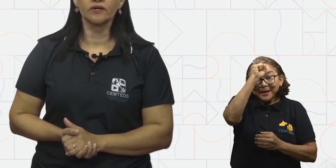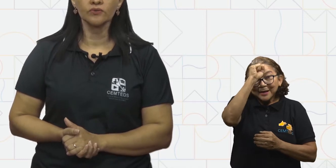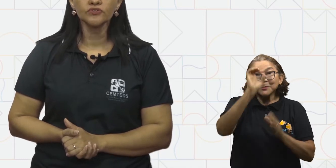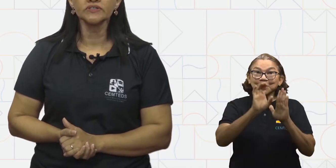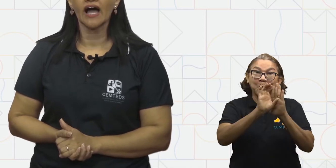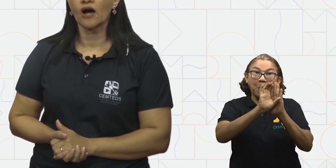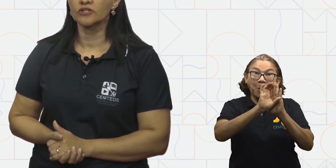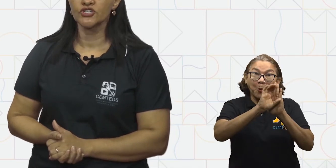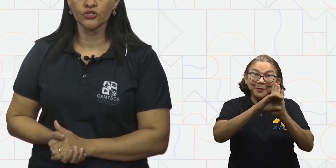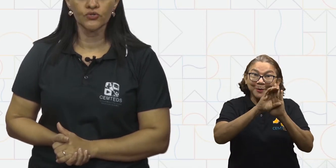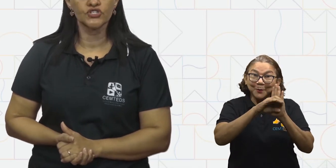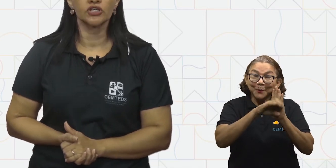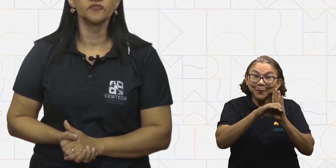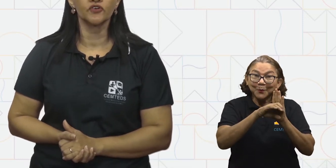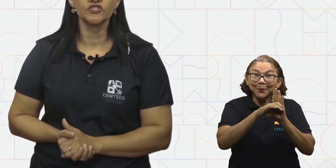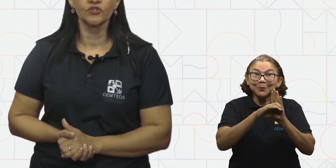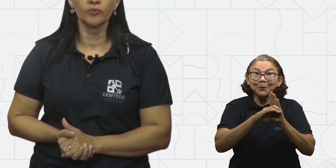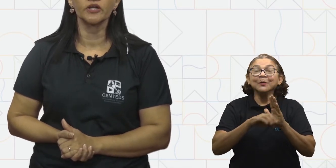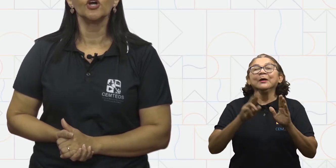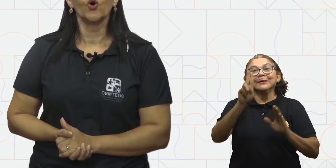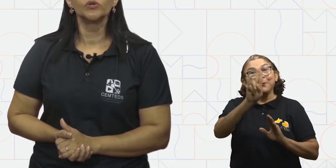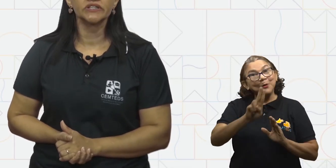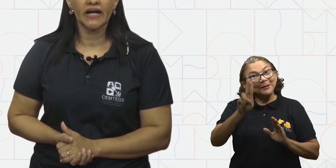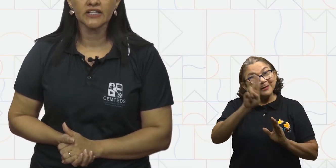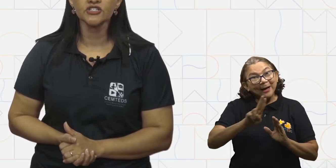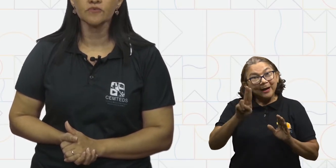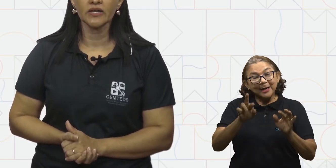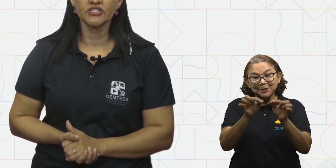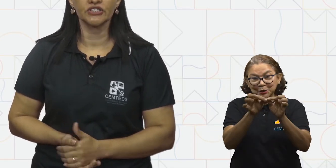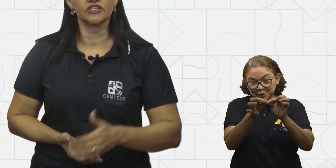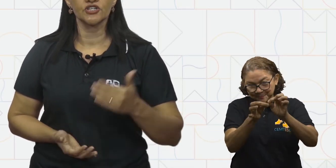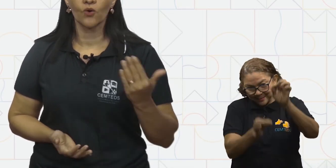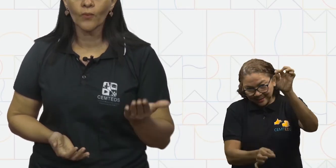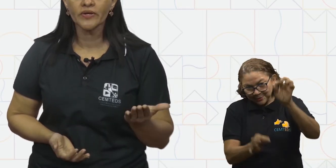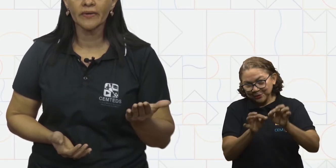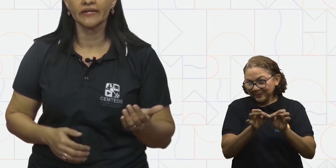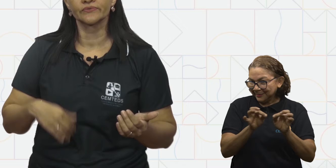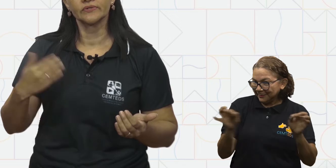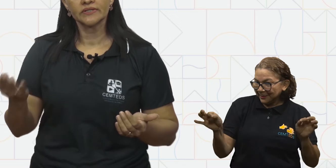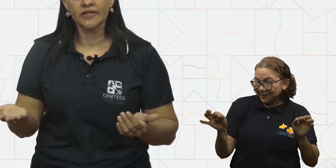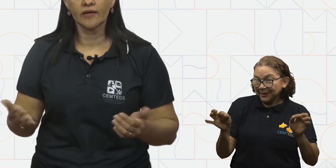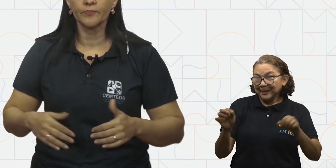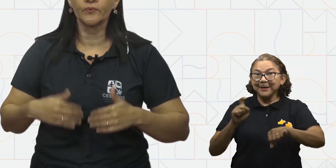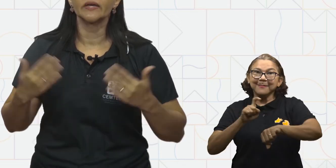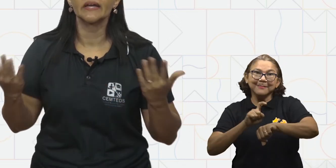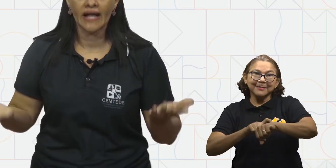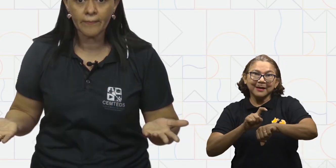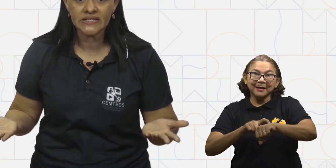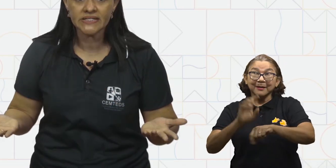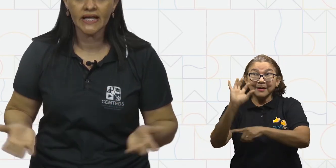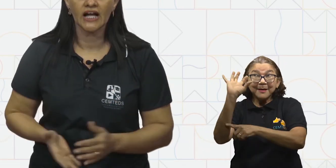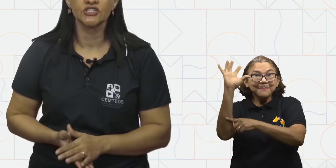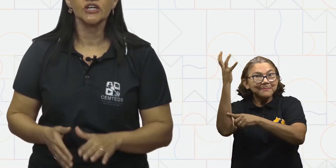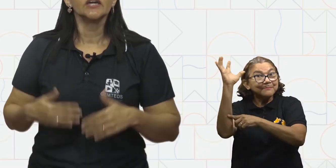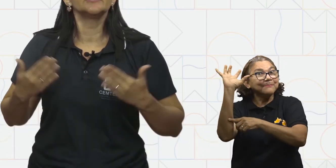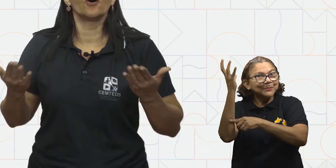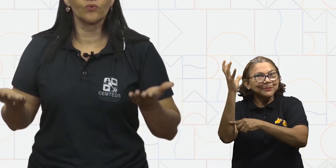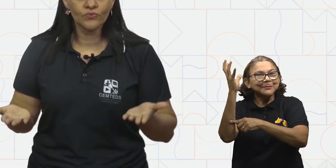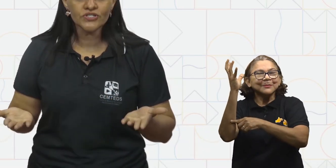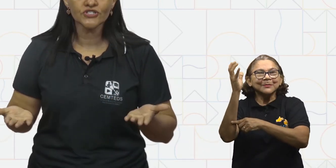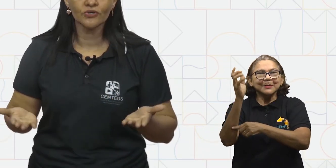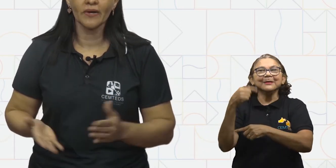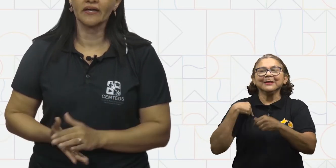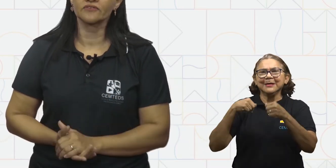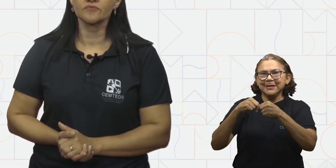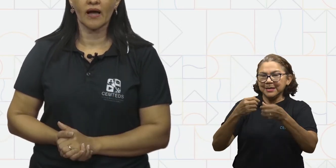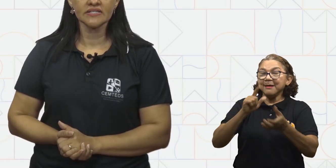o conteúdo da aula de hoje, que foi sobre unidades de medida de comprimento, tempo e capacidade e